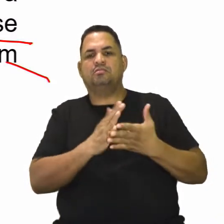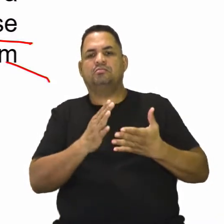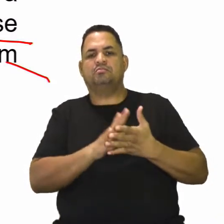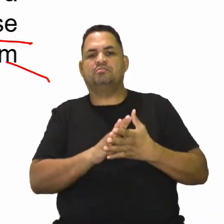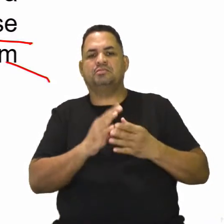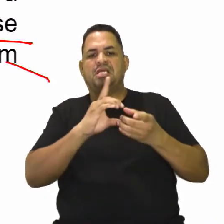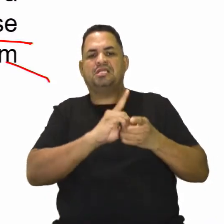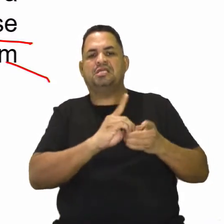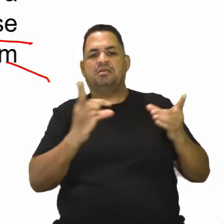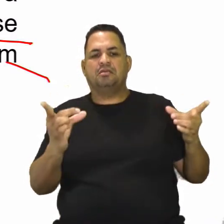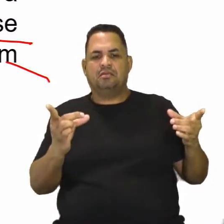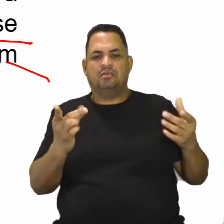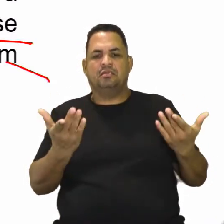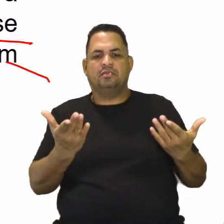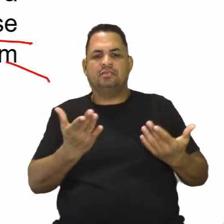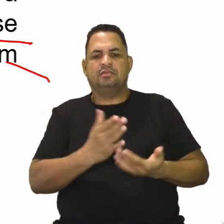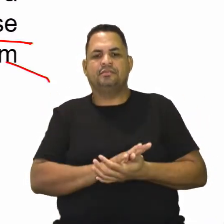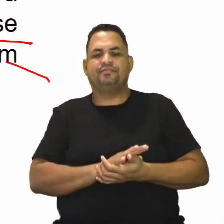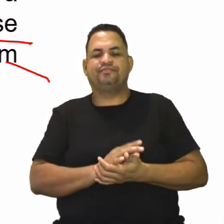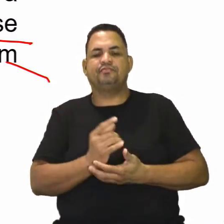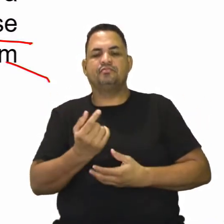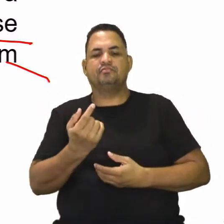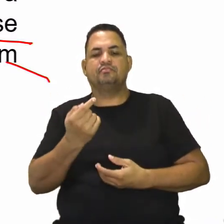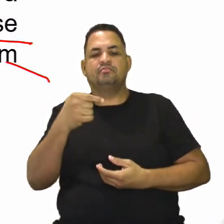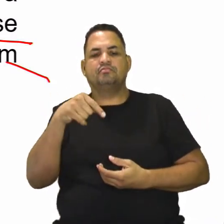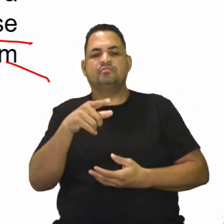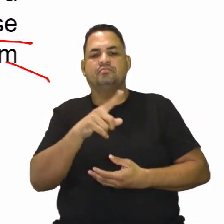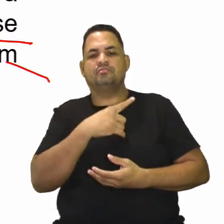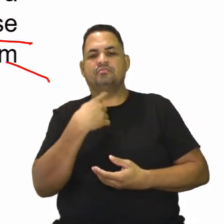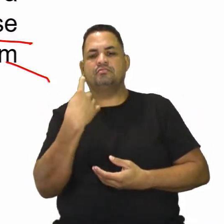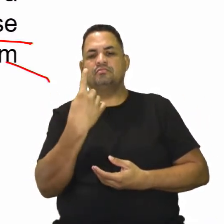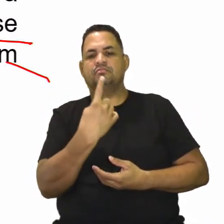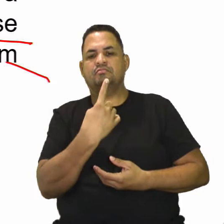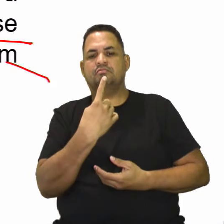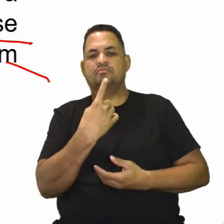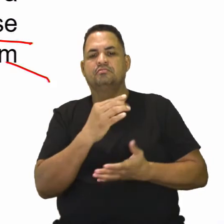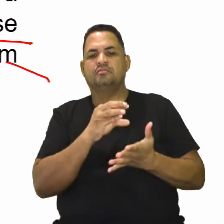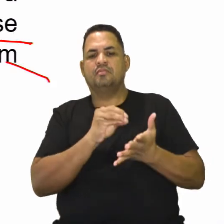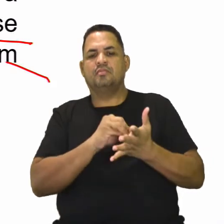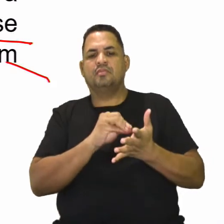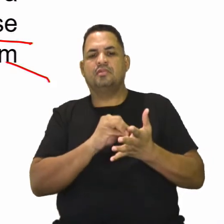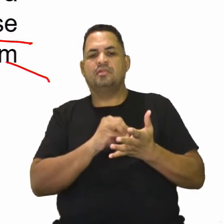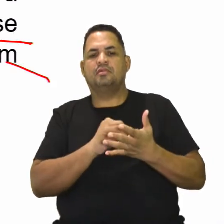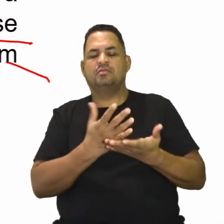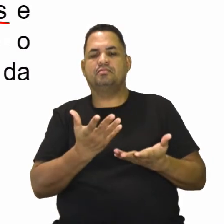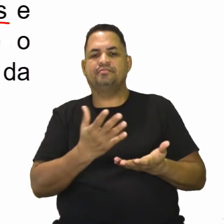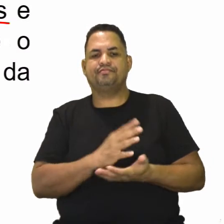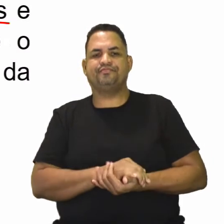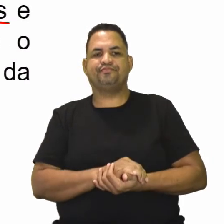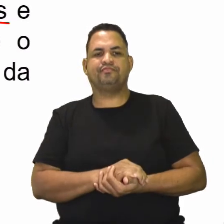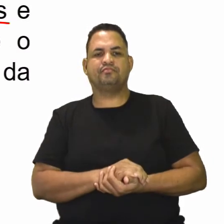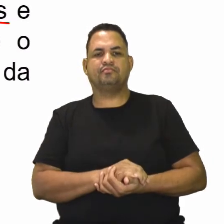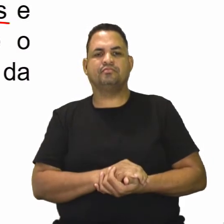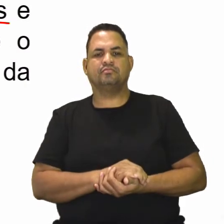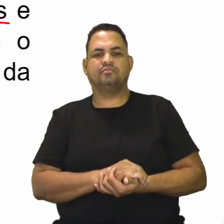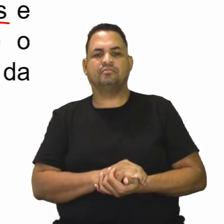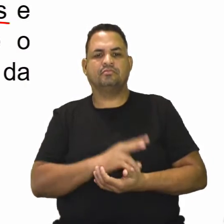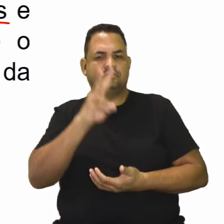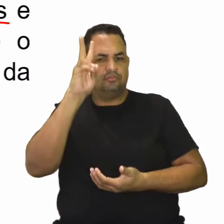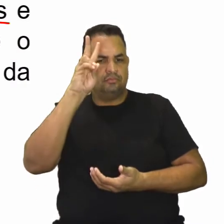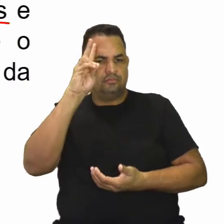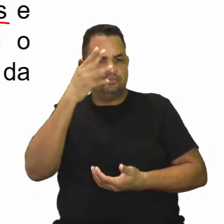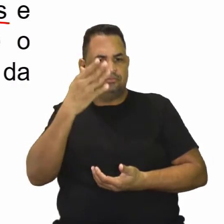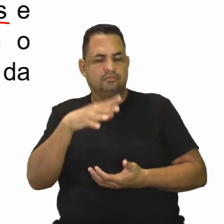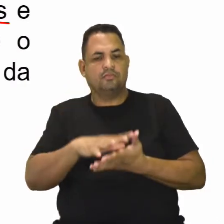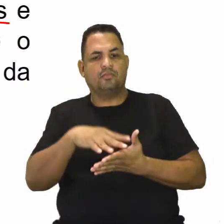eram democráticos, aqui nós temos essa falta, essa ausência. Lembra que eu falei